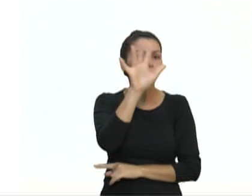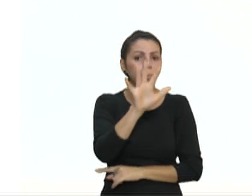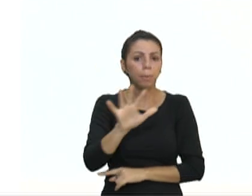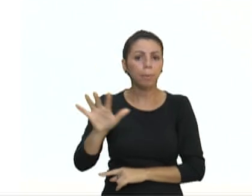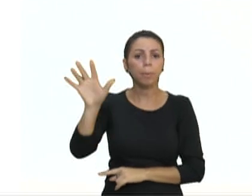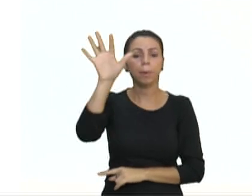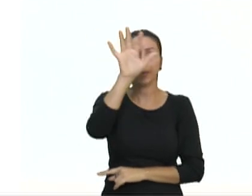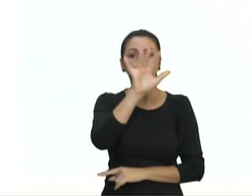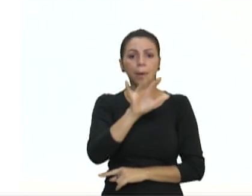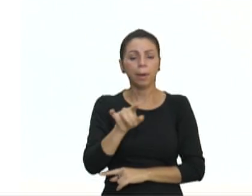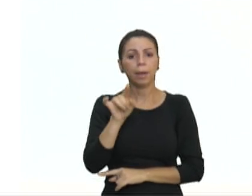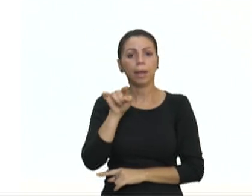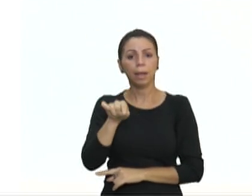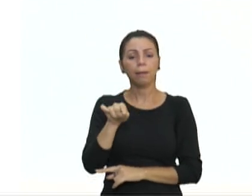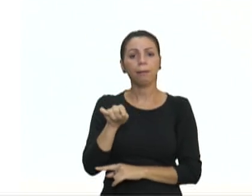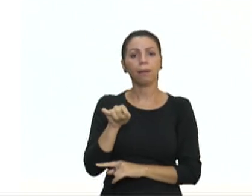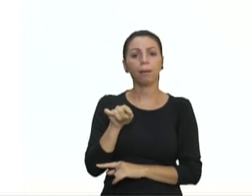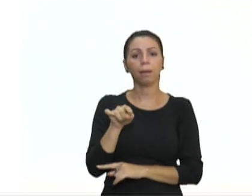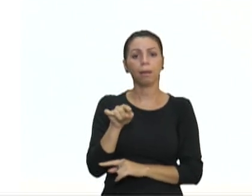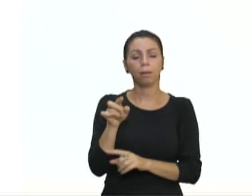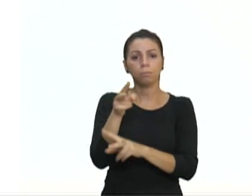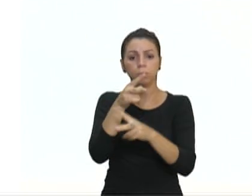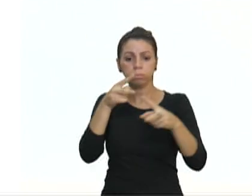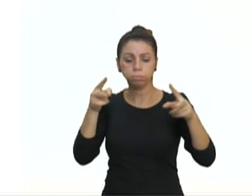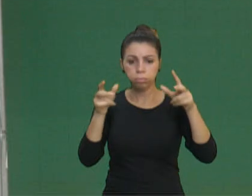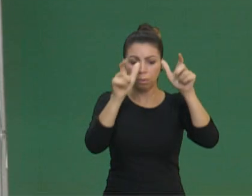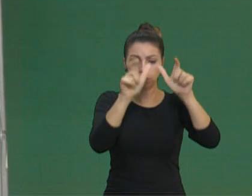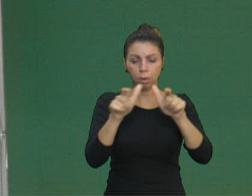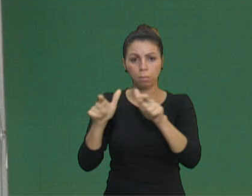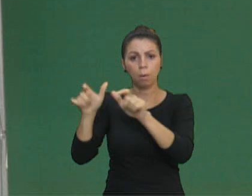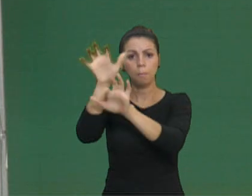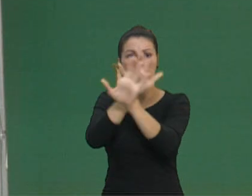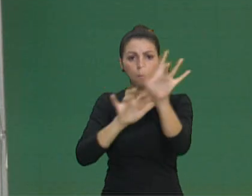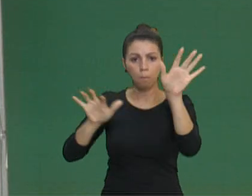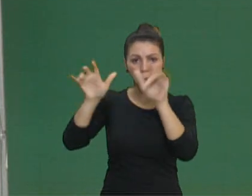massas circulando, sobre as regiões.